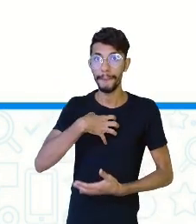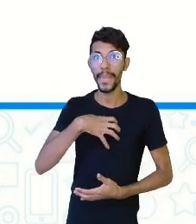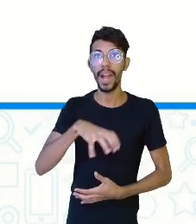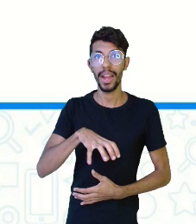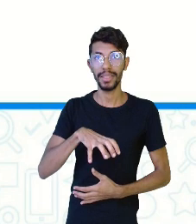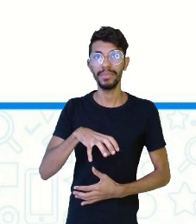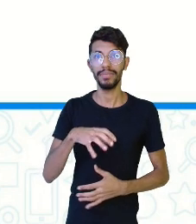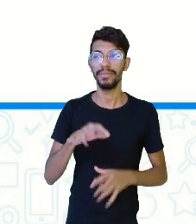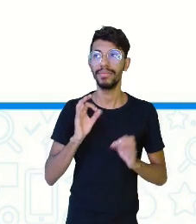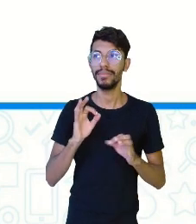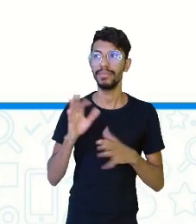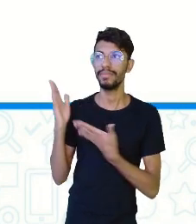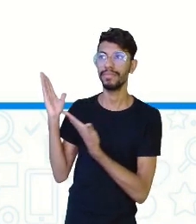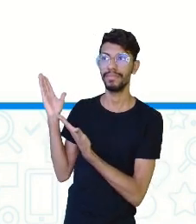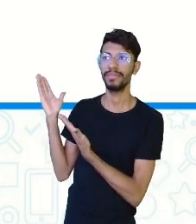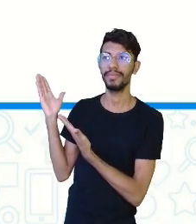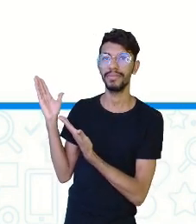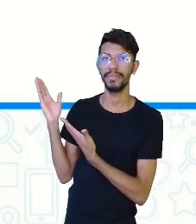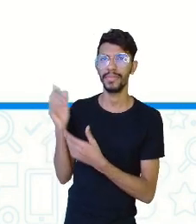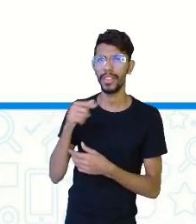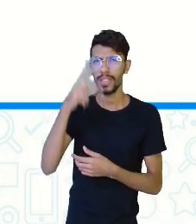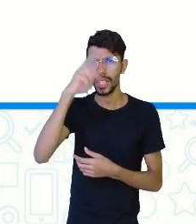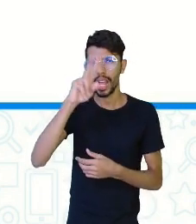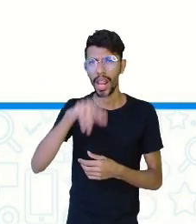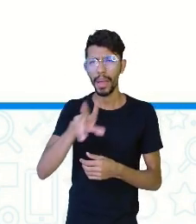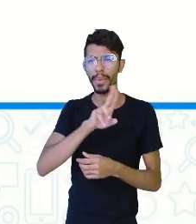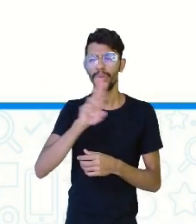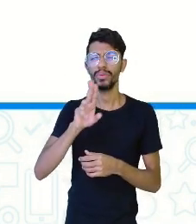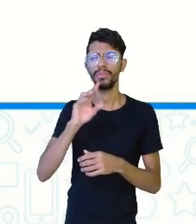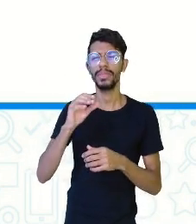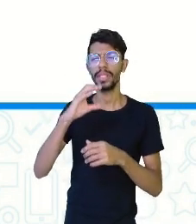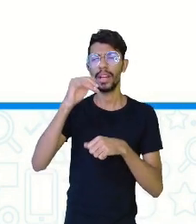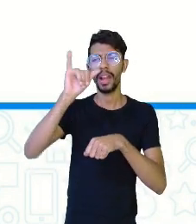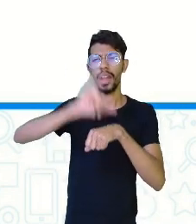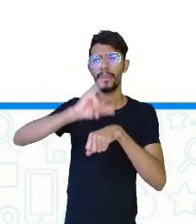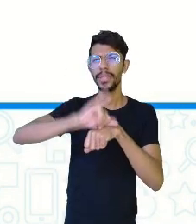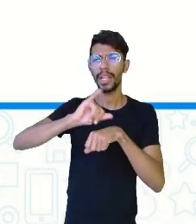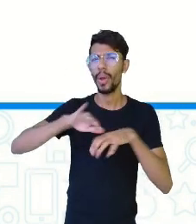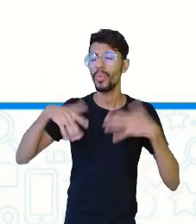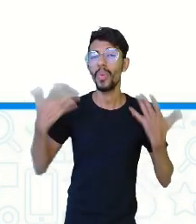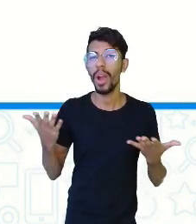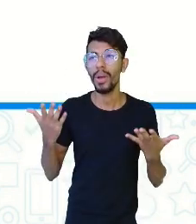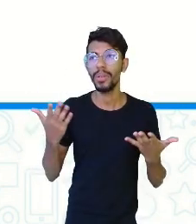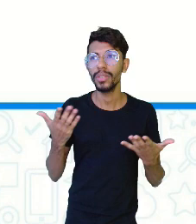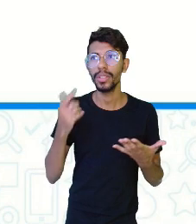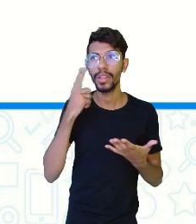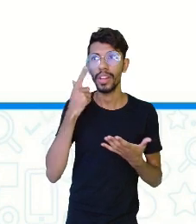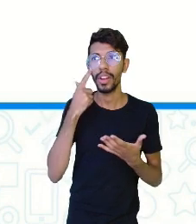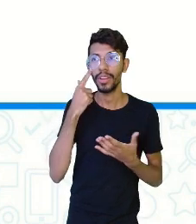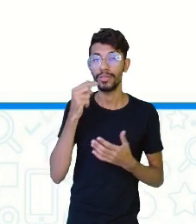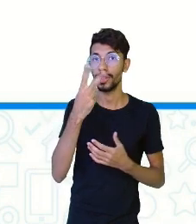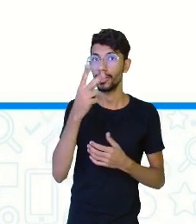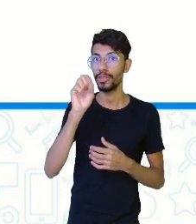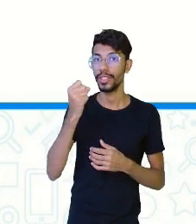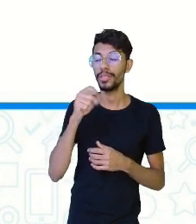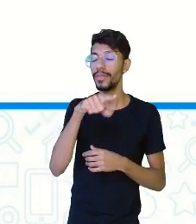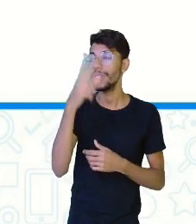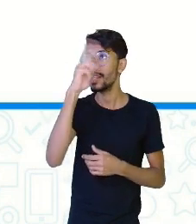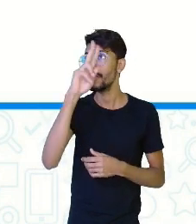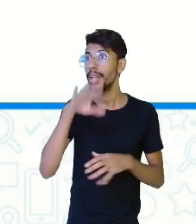Bahia. Muito bem. Você lembra o nome da capital da Bahia? Será que você está lembrado? Vou dar 2 segundinhos para